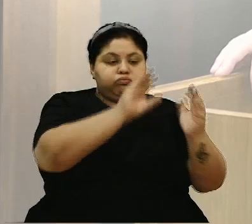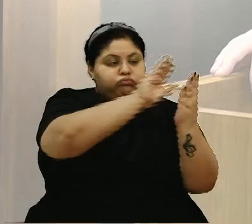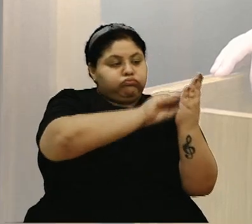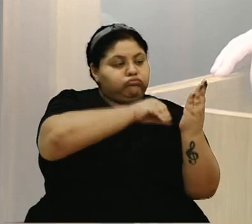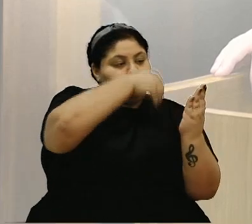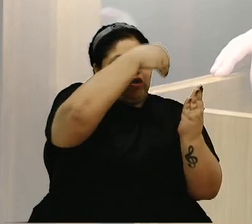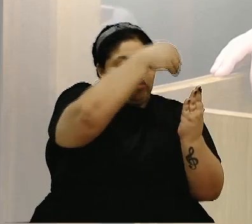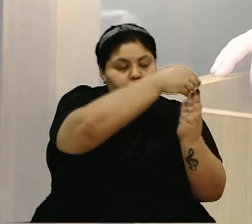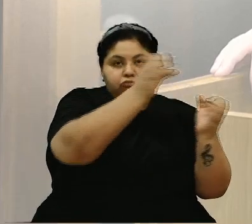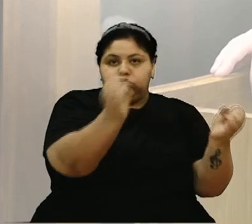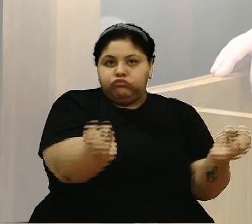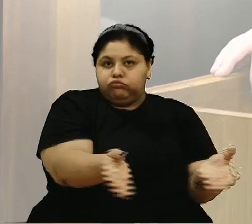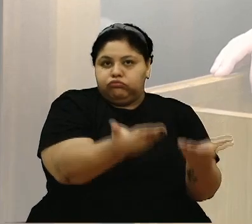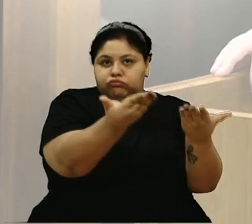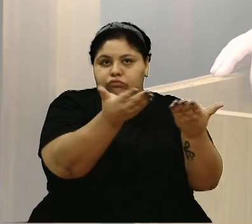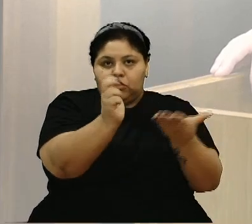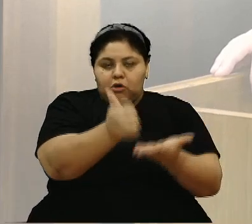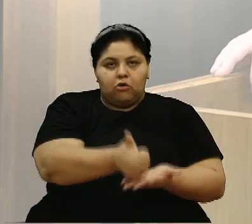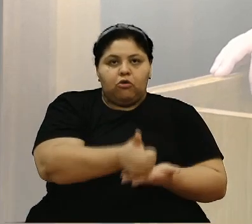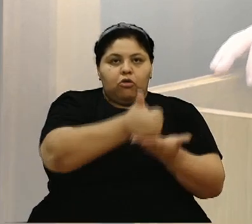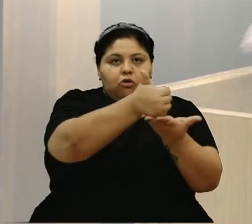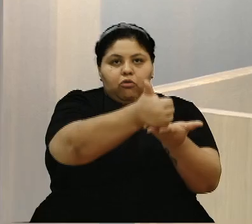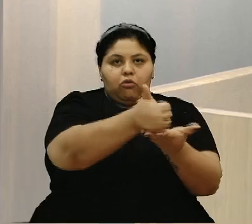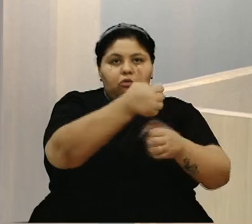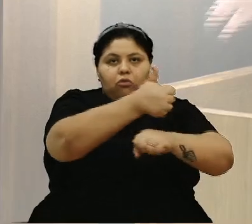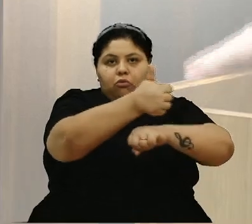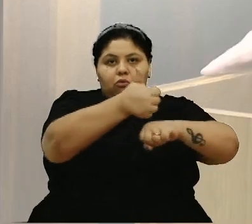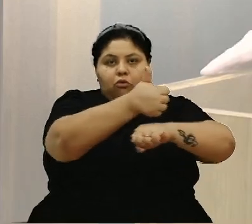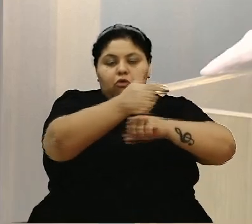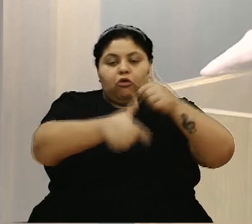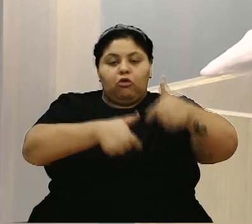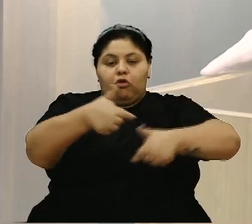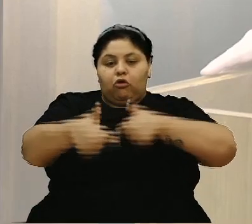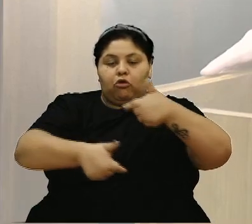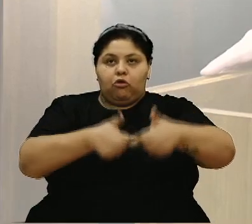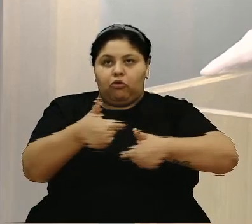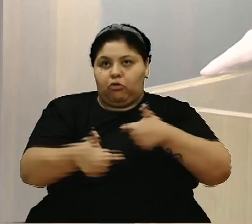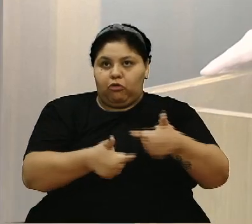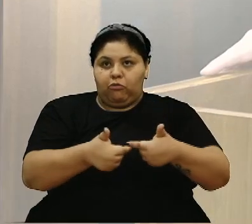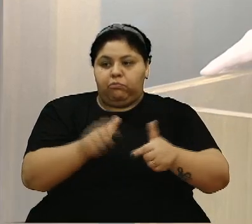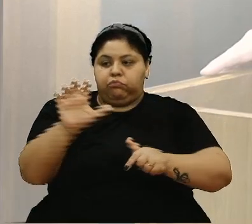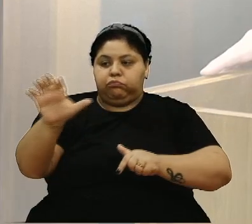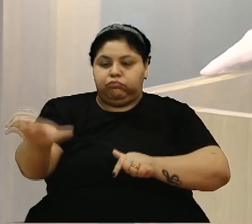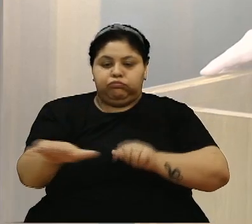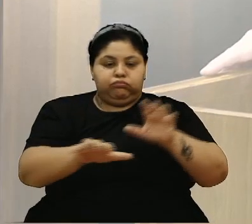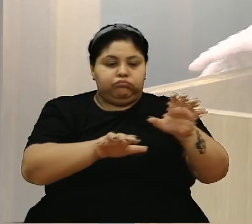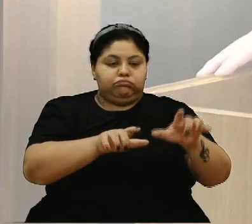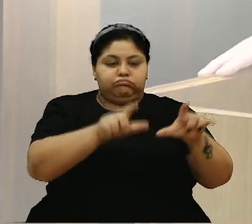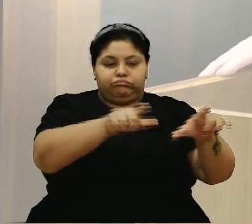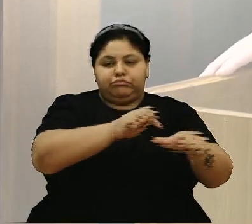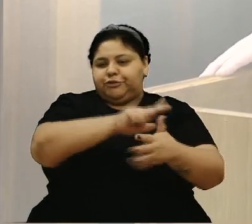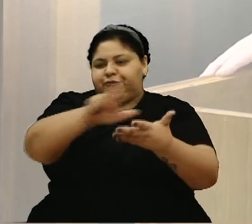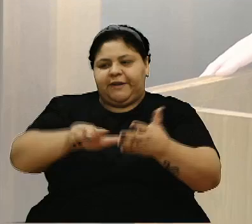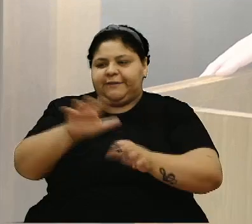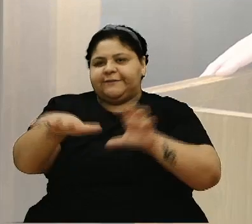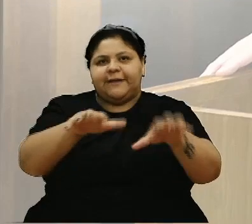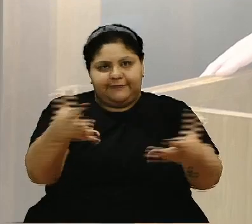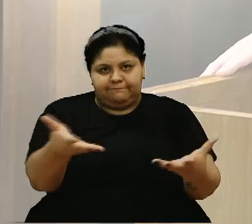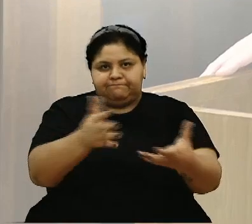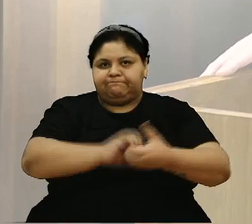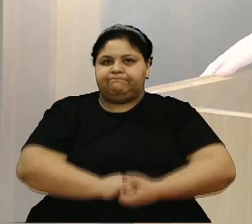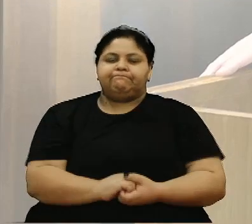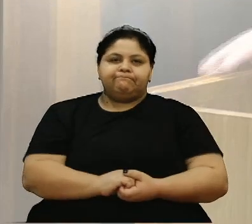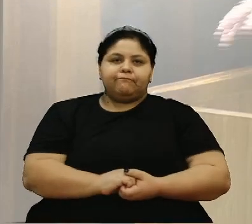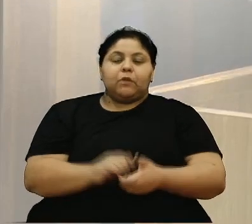de eventos com o apoio de profissionais que atuem nas respectivas áreas. Dizer que a insuficiência